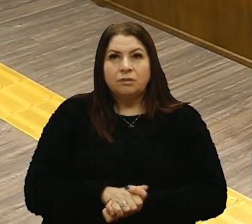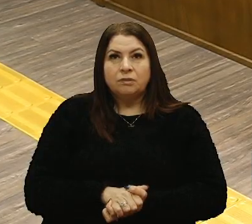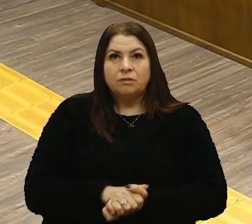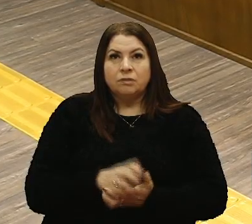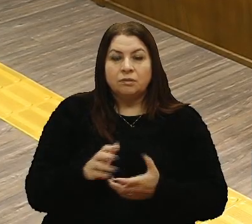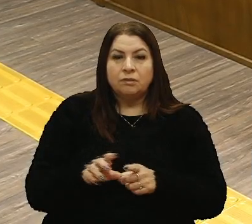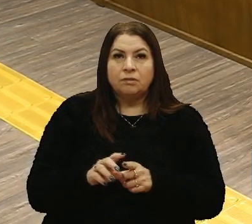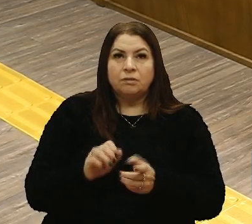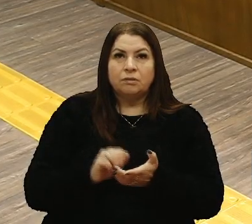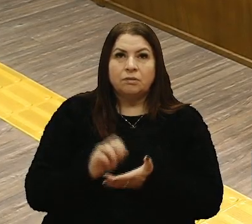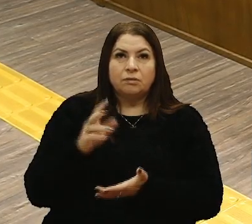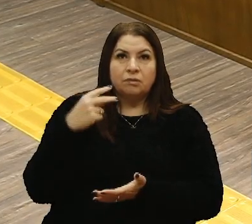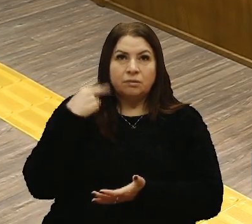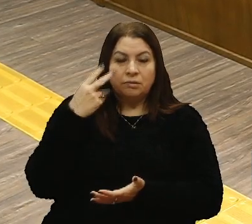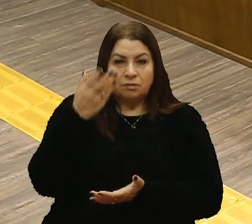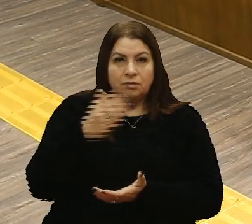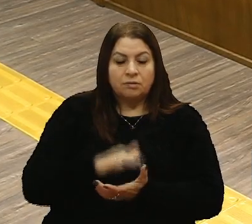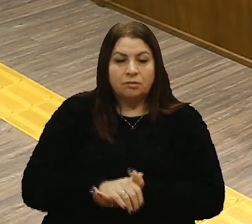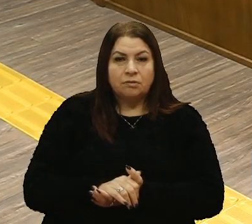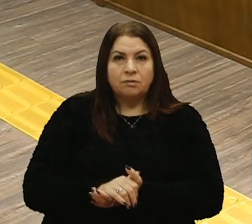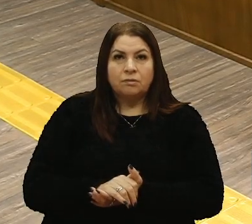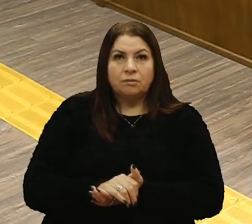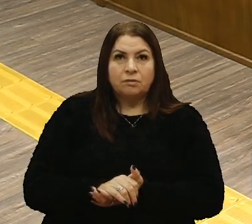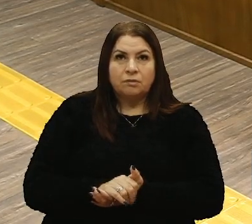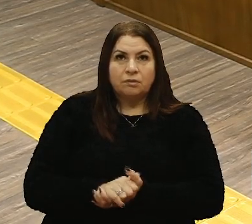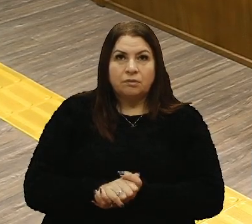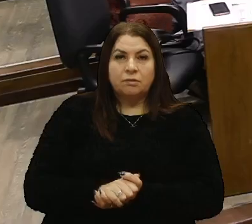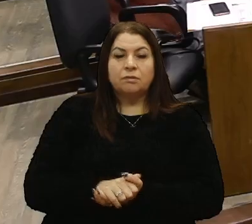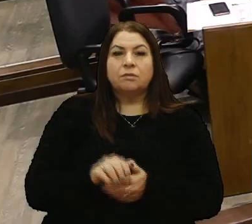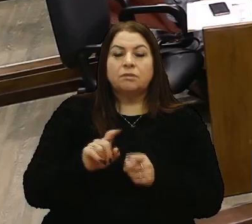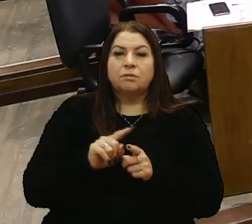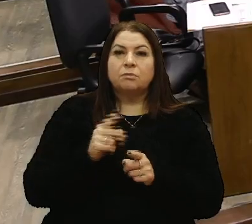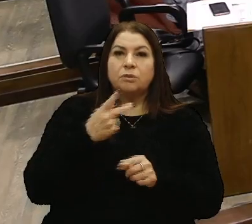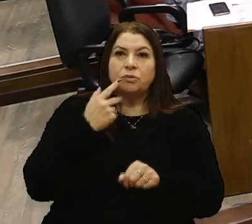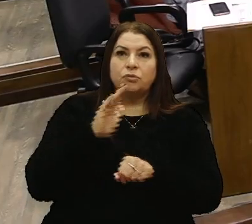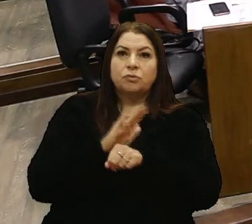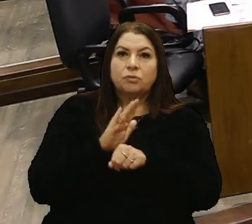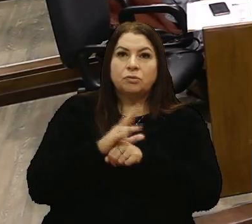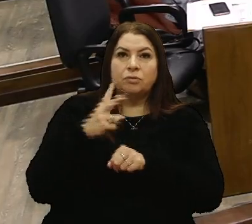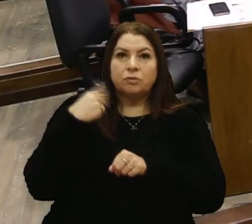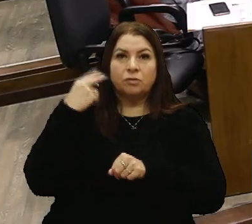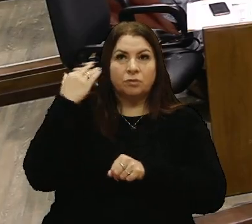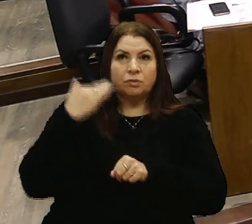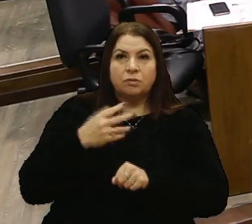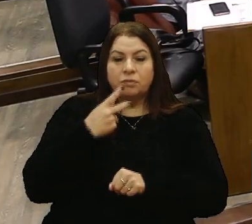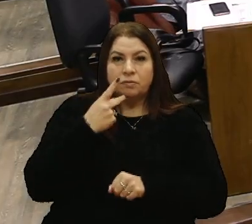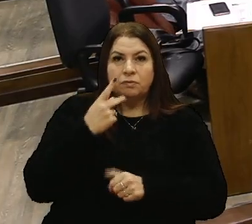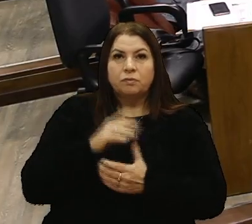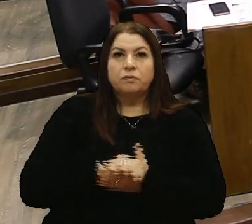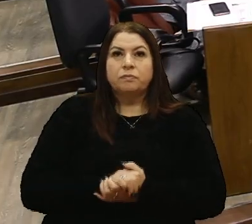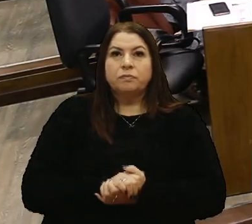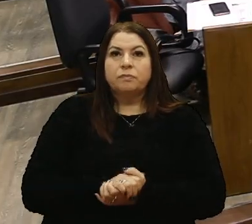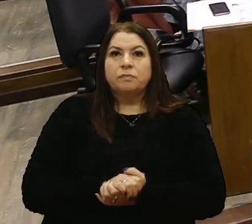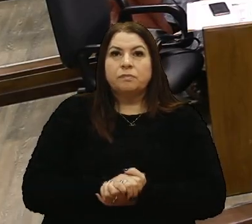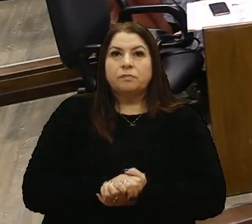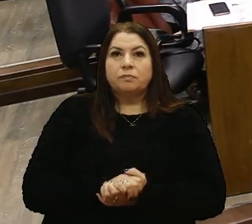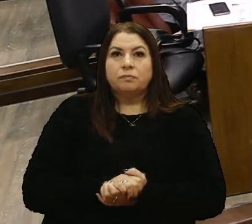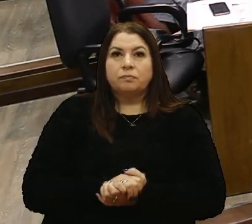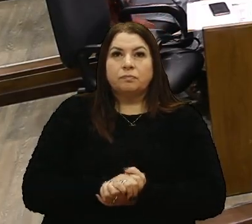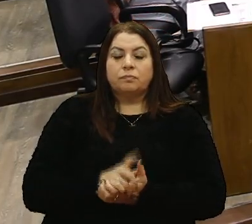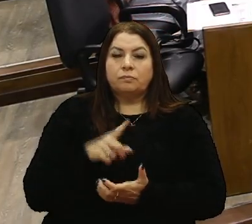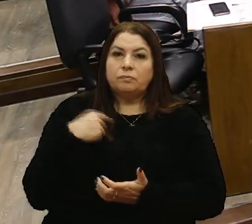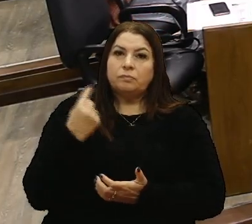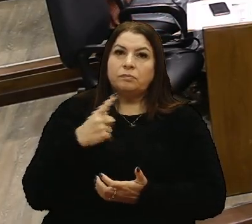Queres uma parte de imediato, vereadora? Quero uma parte de imediato para contribuir no que a vereadora Daiane trouxe.